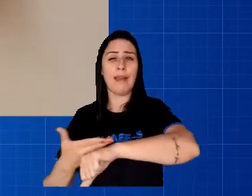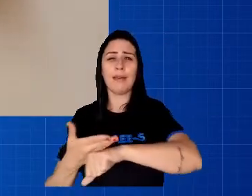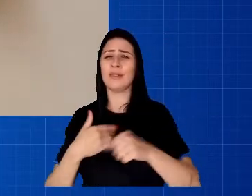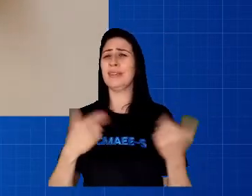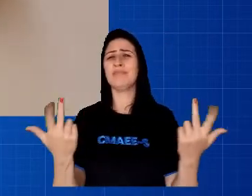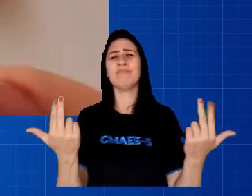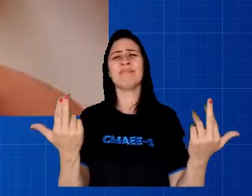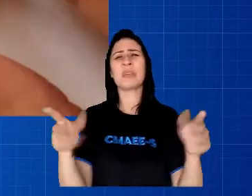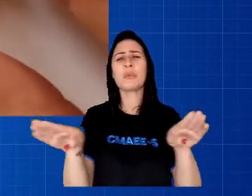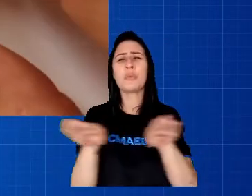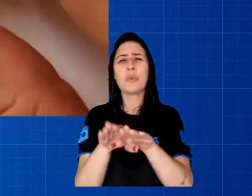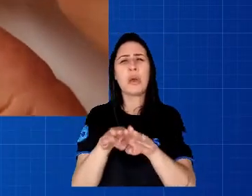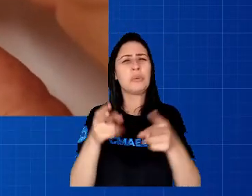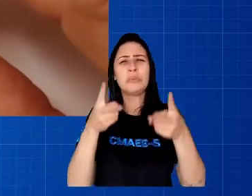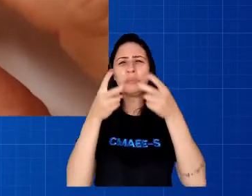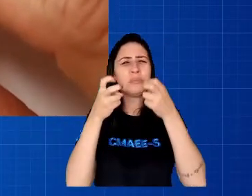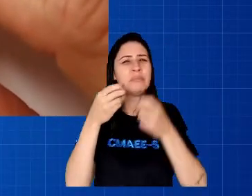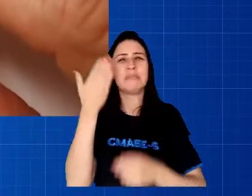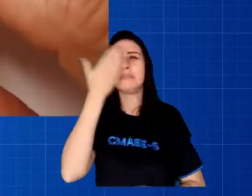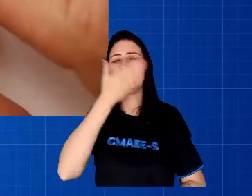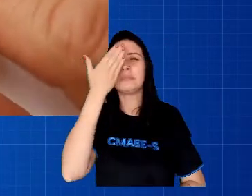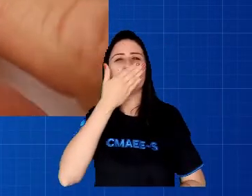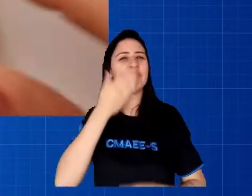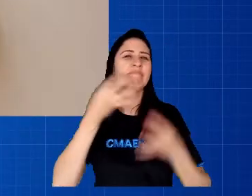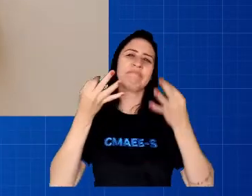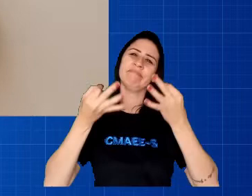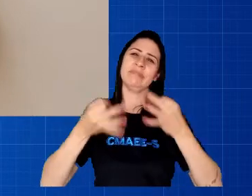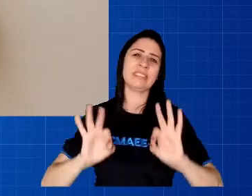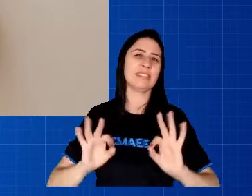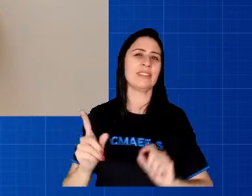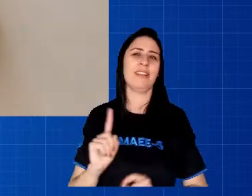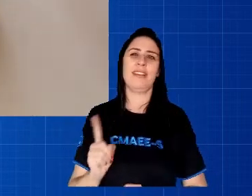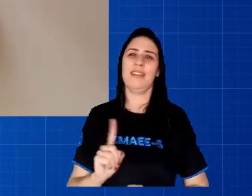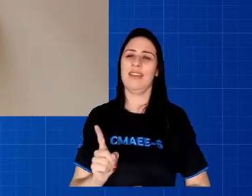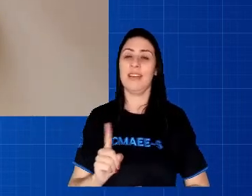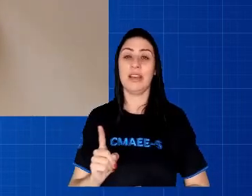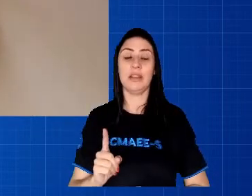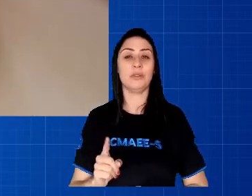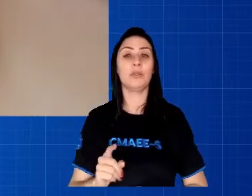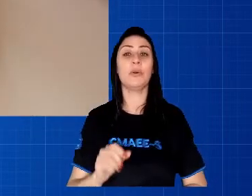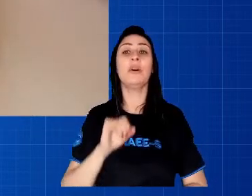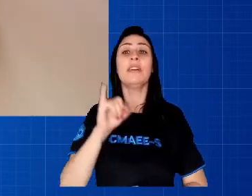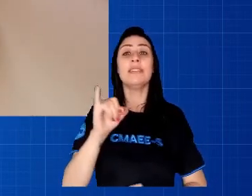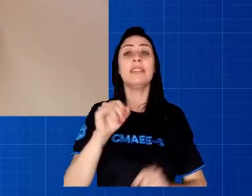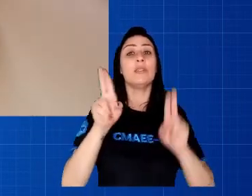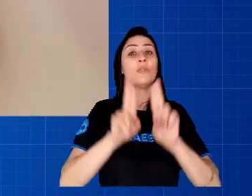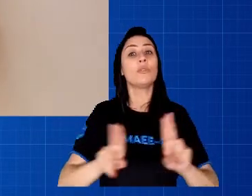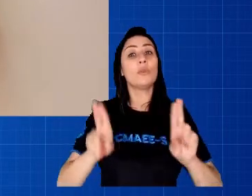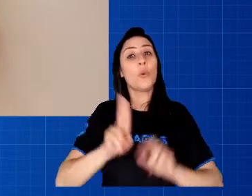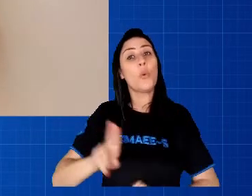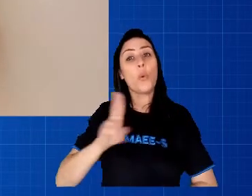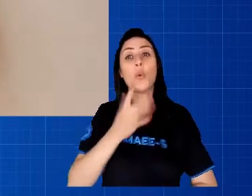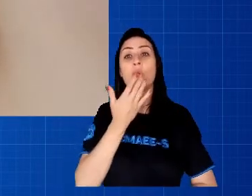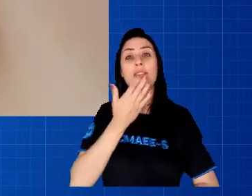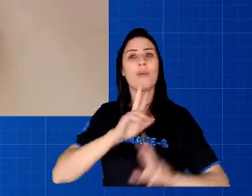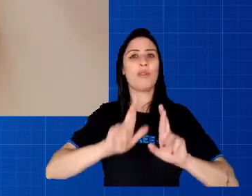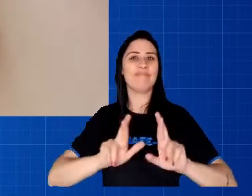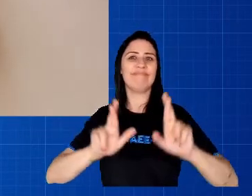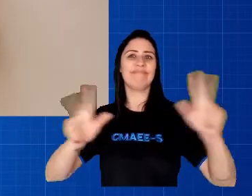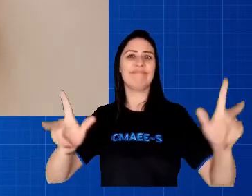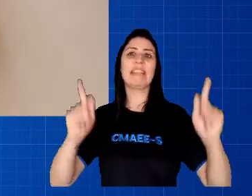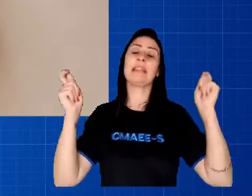suficiente para a pessoa visualizar a distância que está representada no papel. Mas se eu usar uma cor diferenciada,